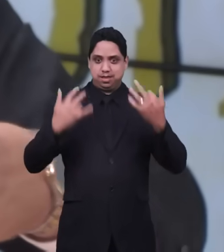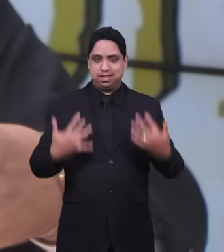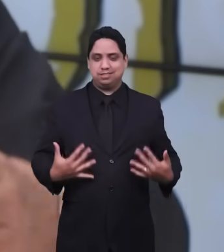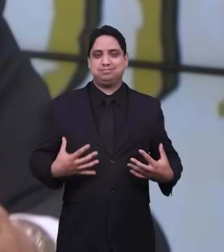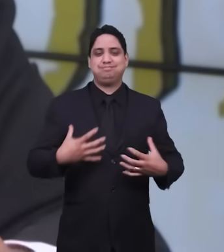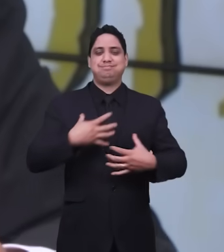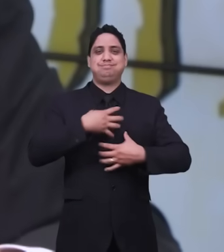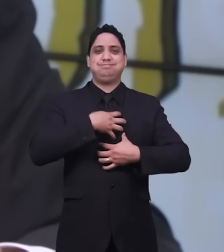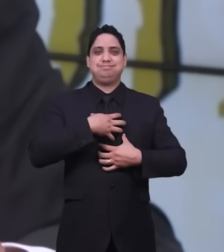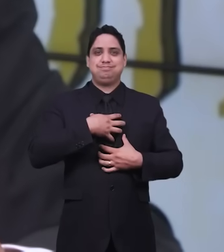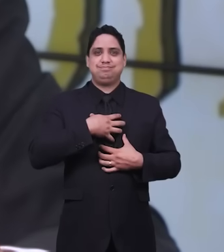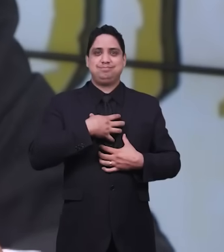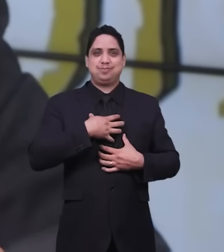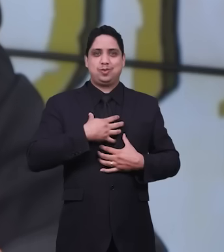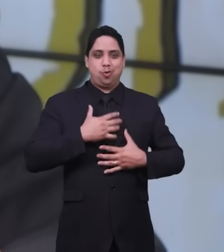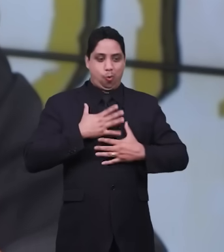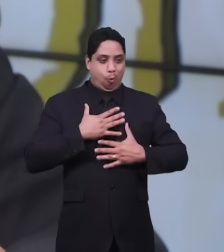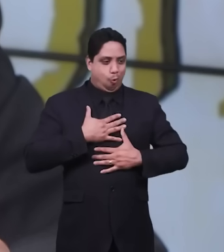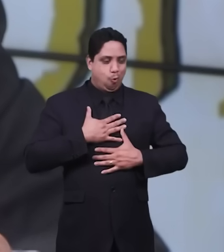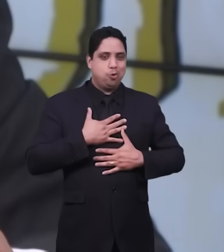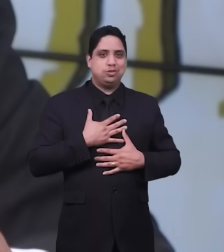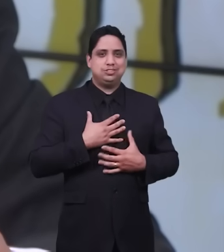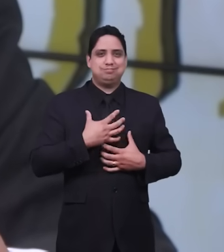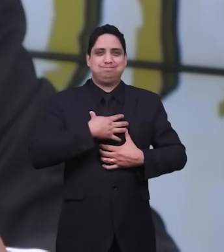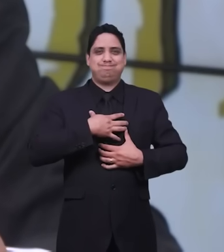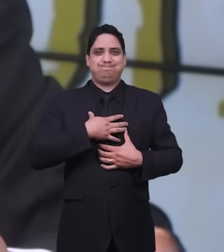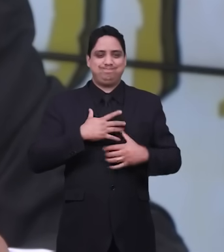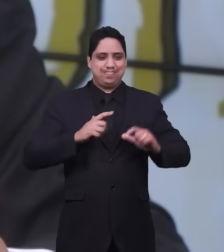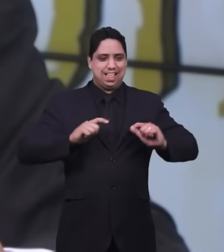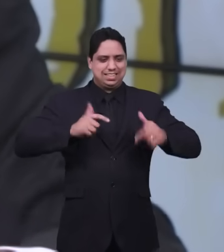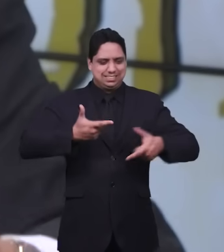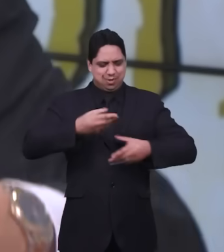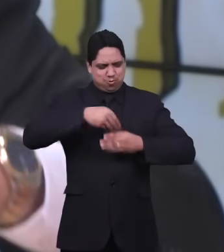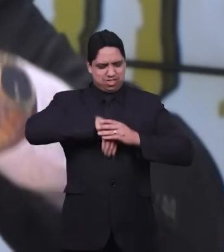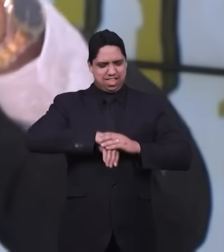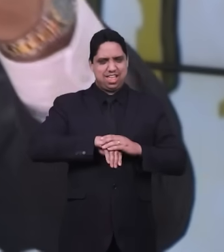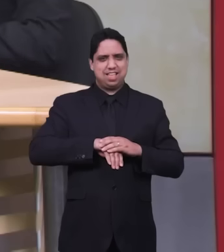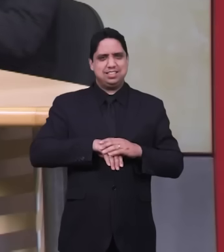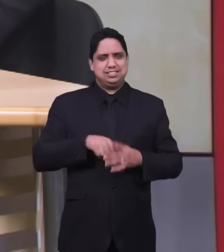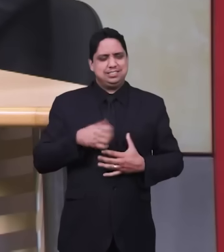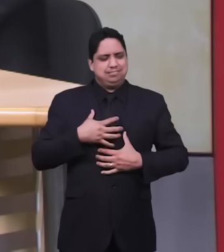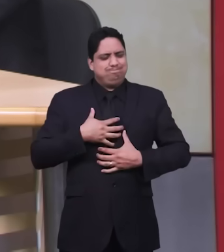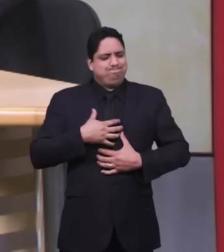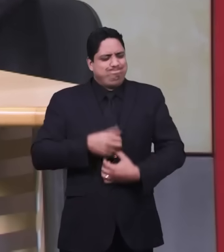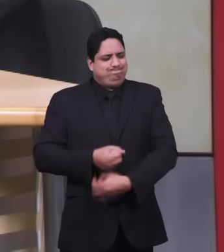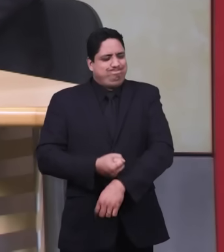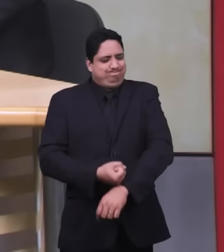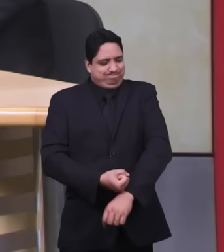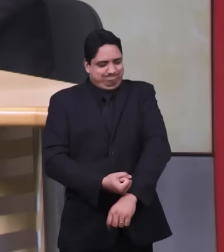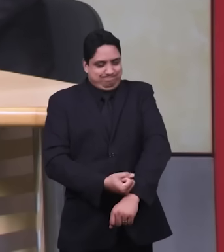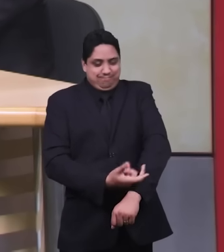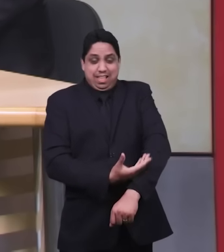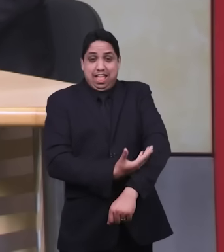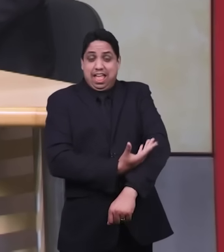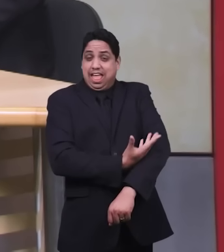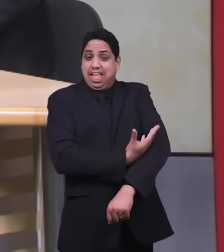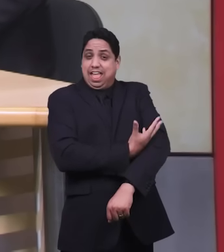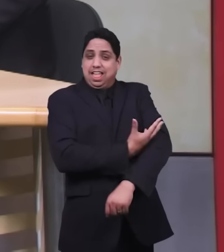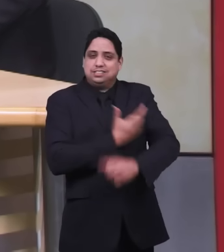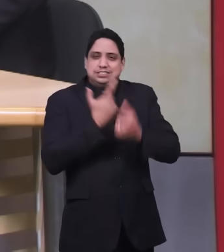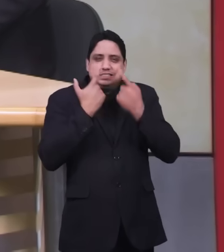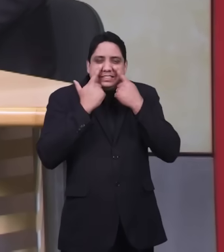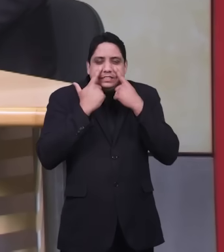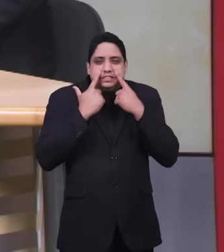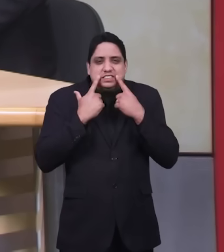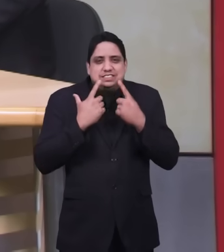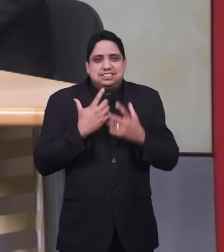Assim, de fisicamente sentir, uma manifestação, tá, uma manifestação, né? Não, de quebrantamento. E foi numa aula seguinte após